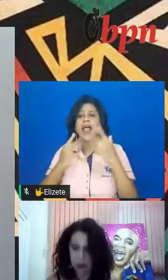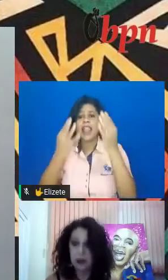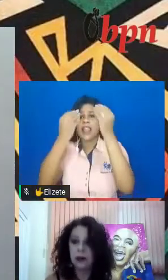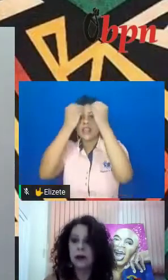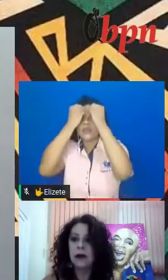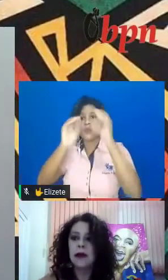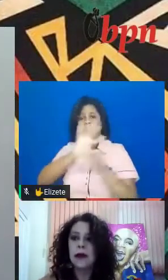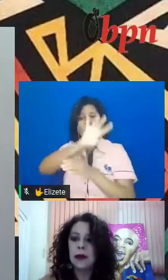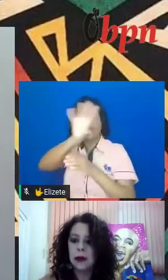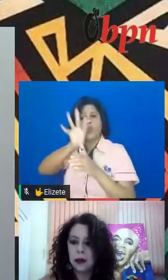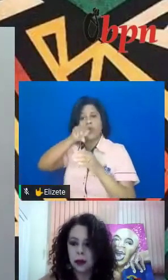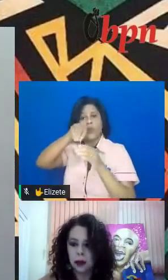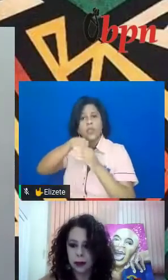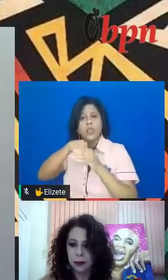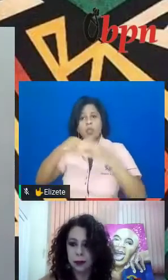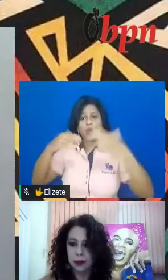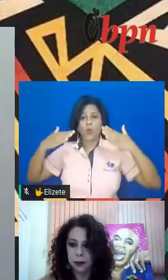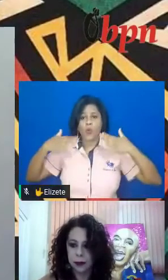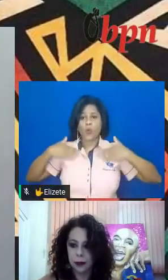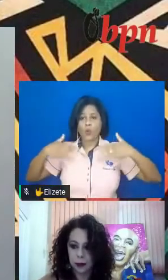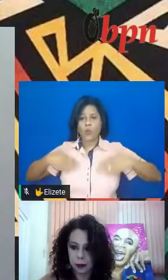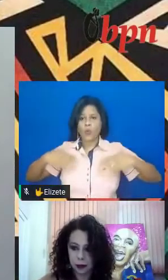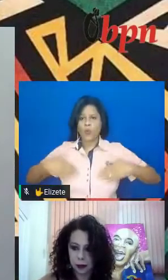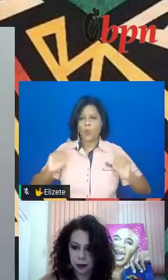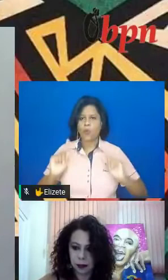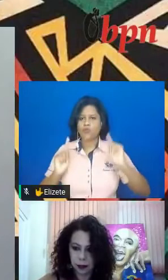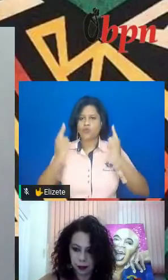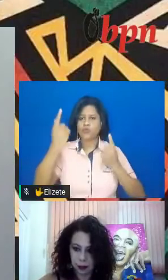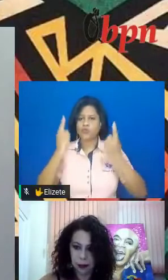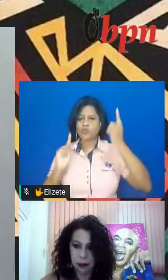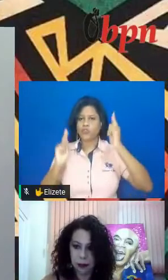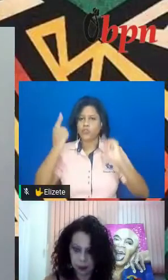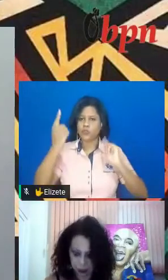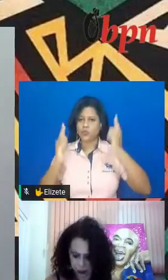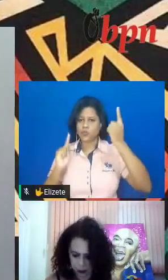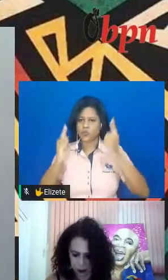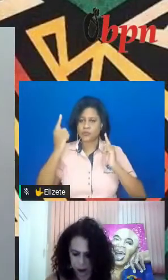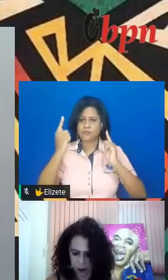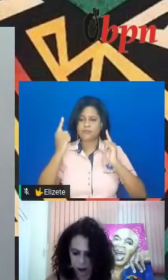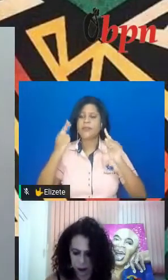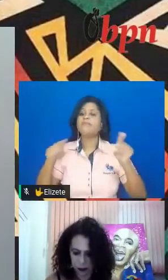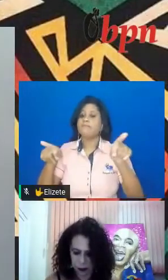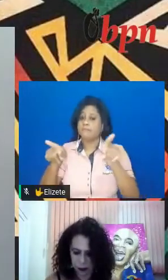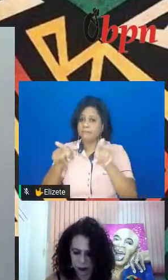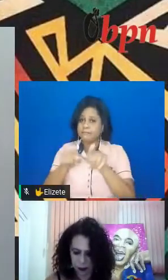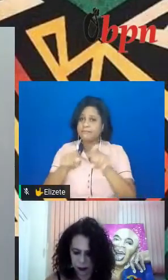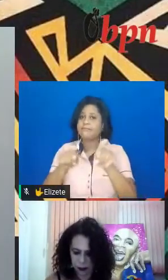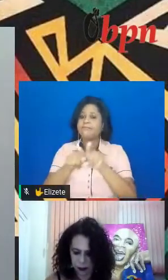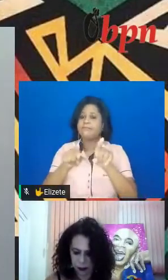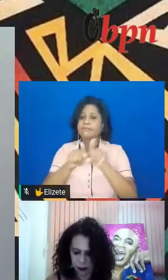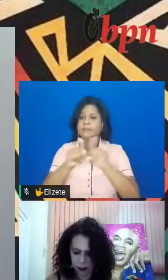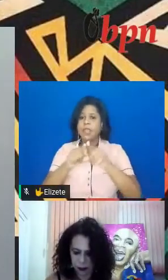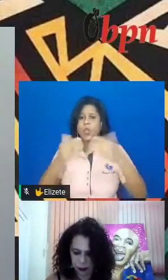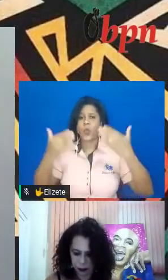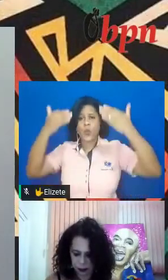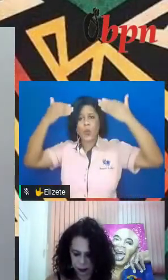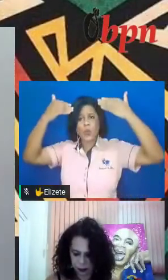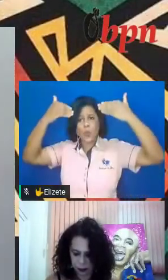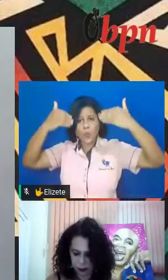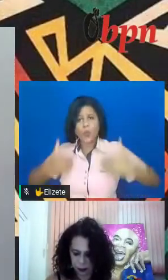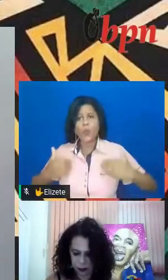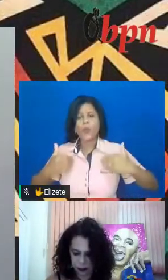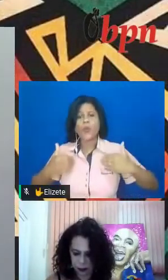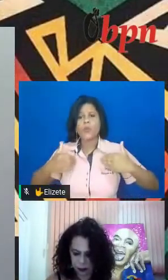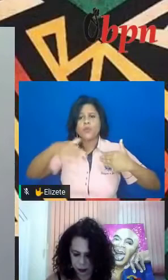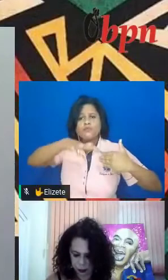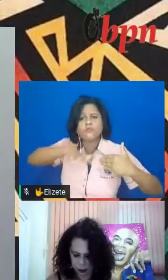o corpo com seu gestual, assim como a inscrição desse corpo no